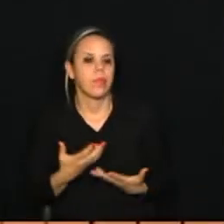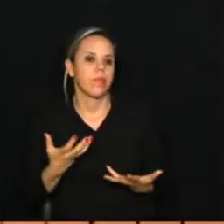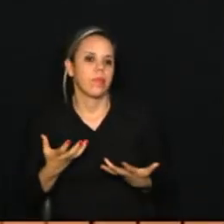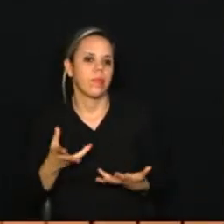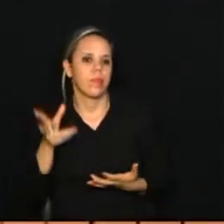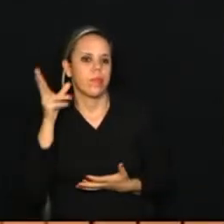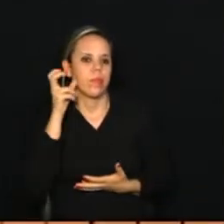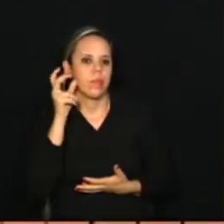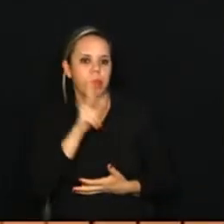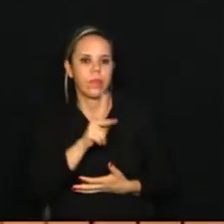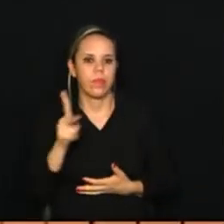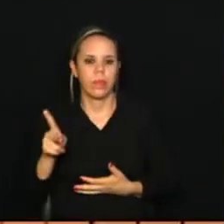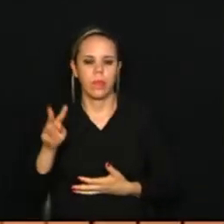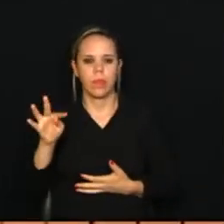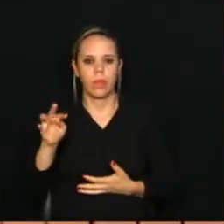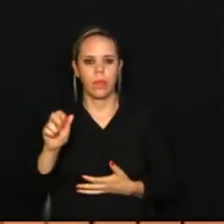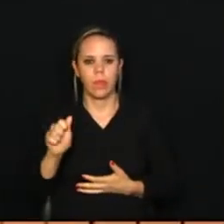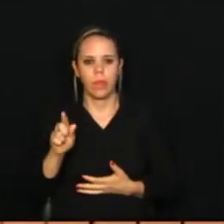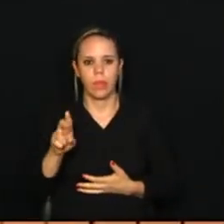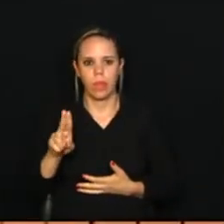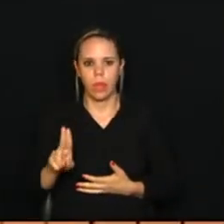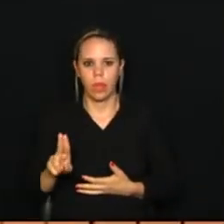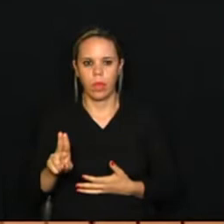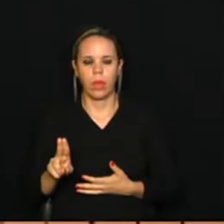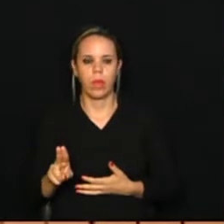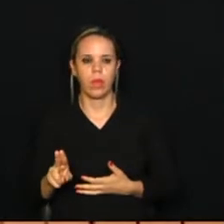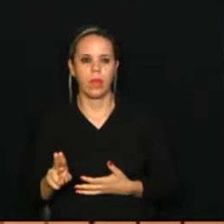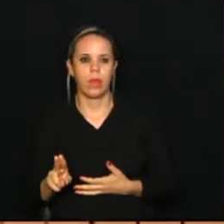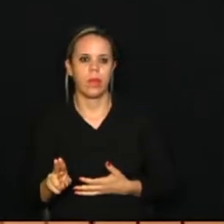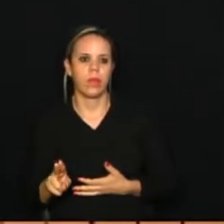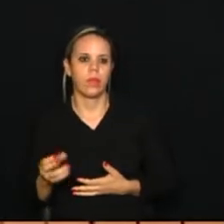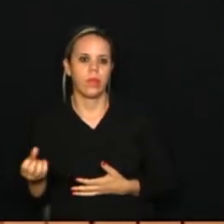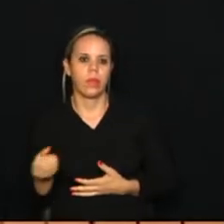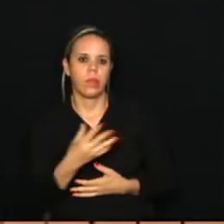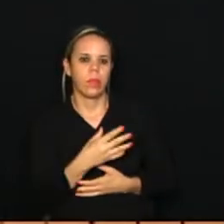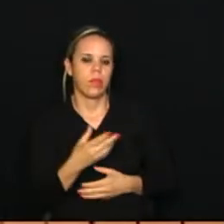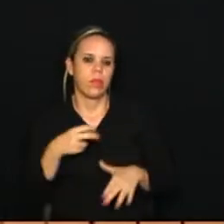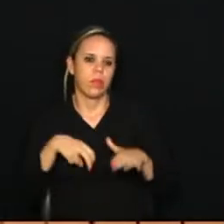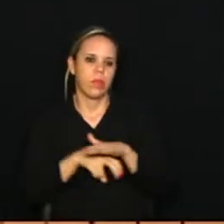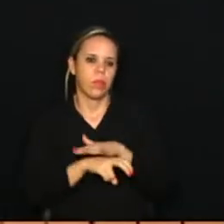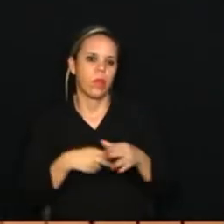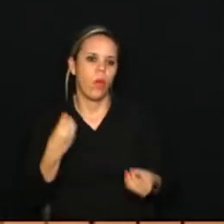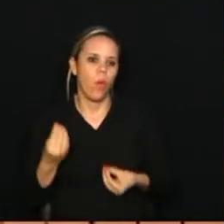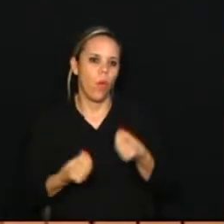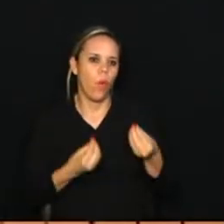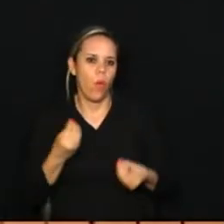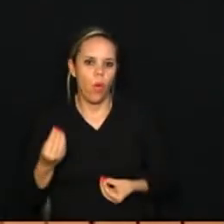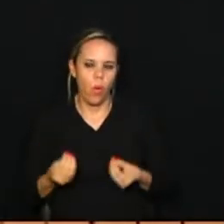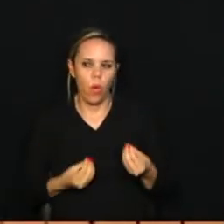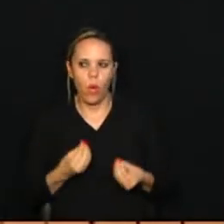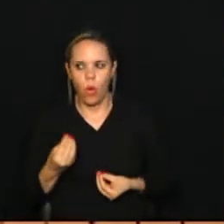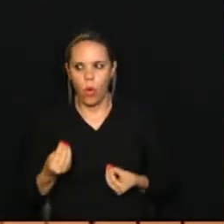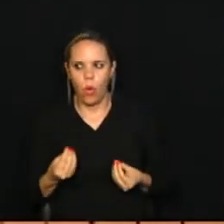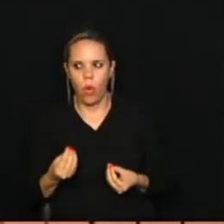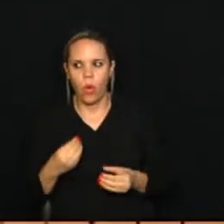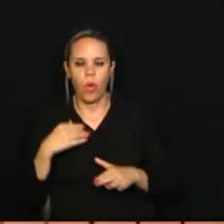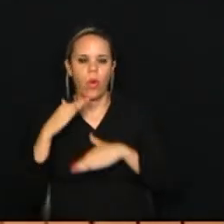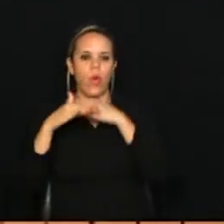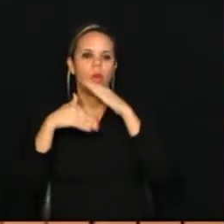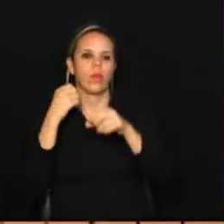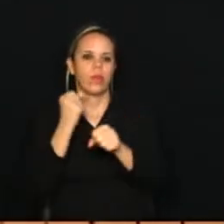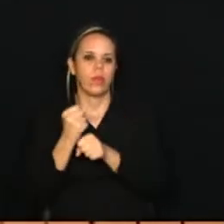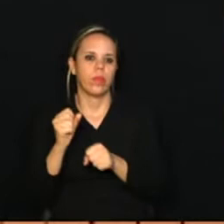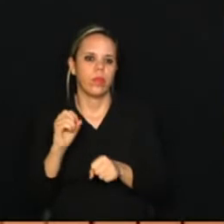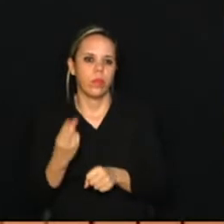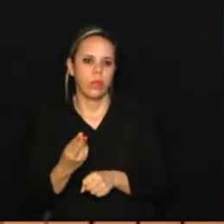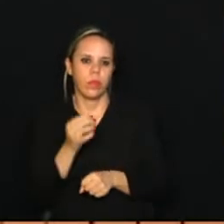ouvir do professor Tadeu, né, a previsão de novas creches, como que está isso, a construção ou